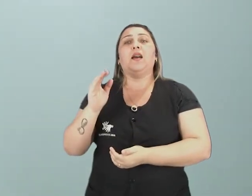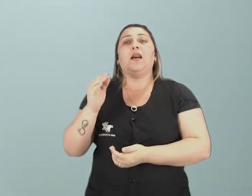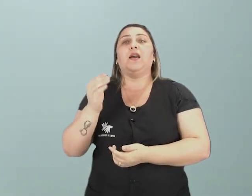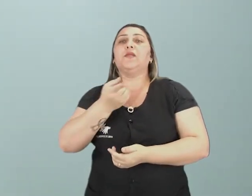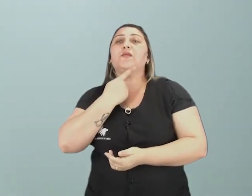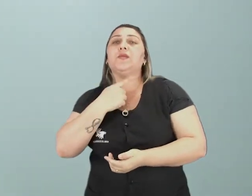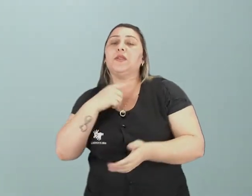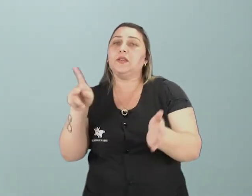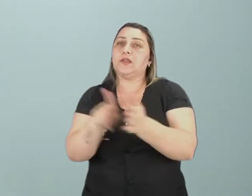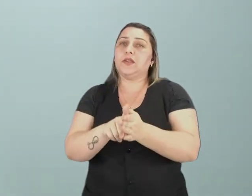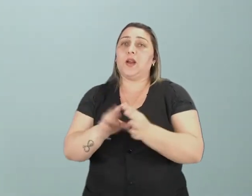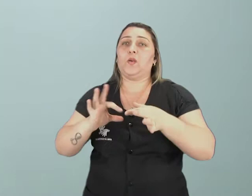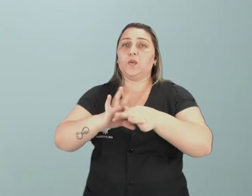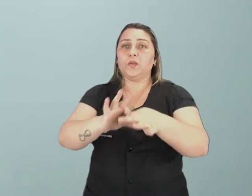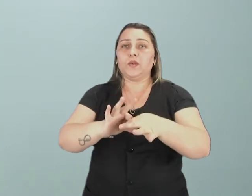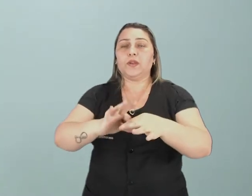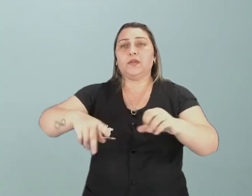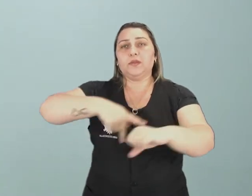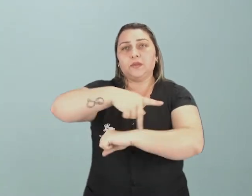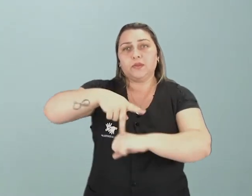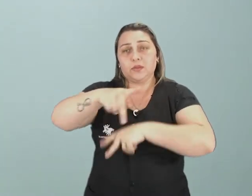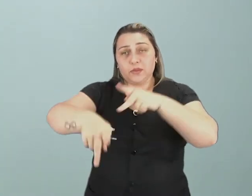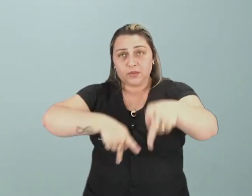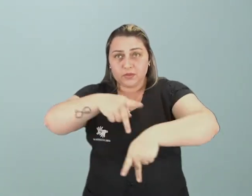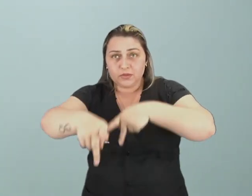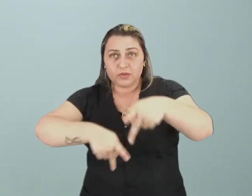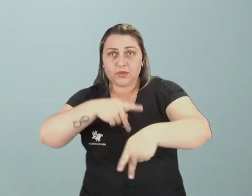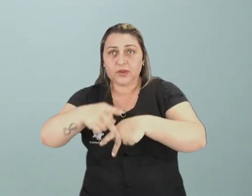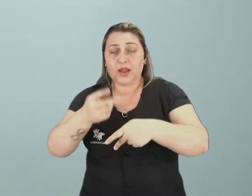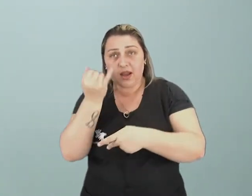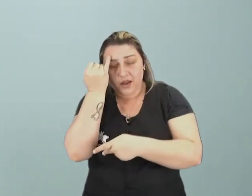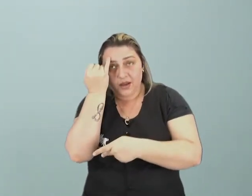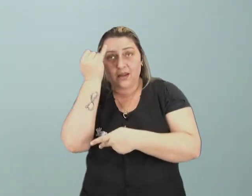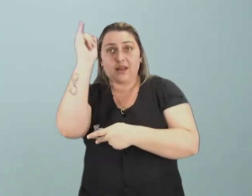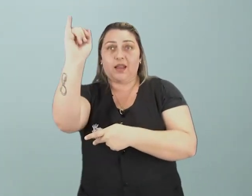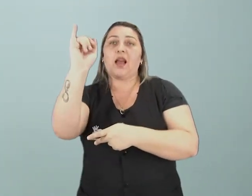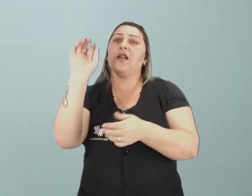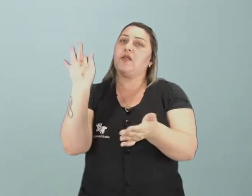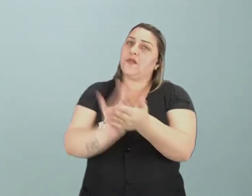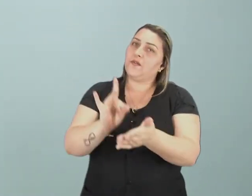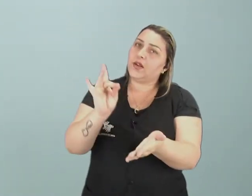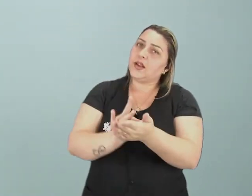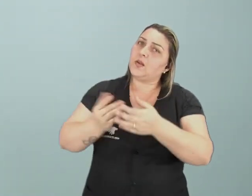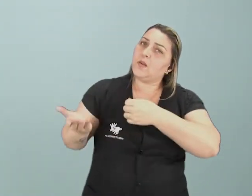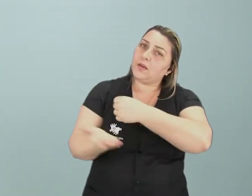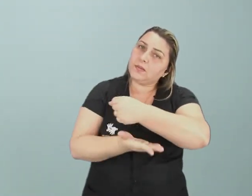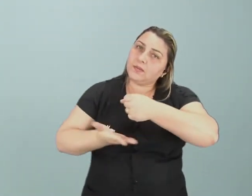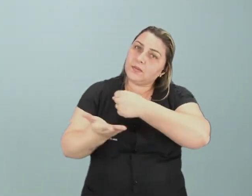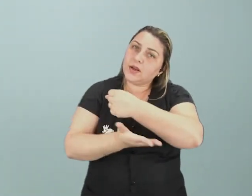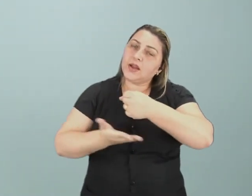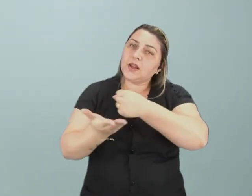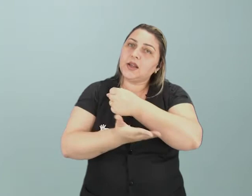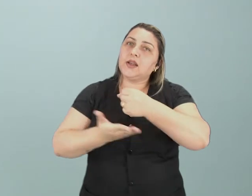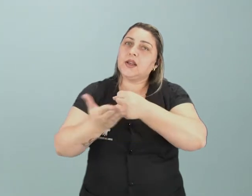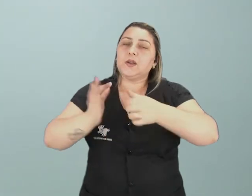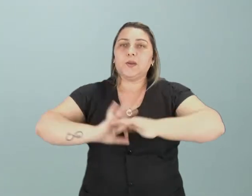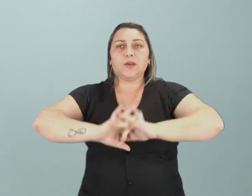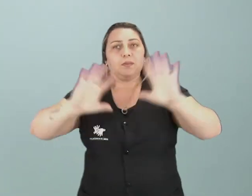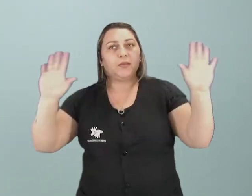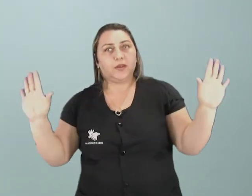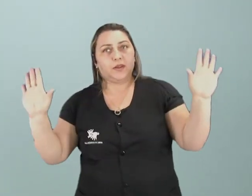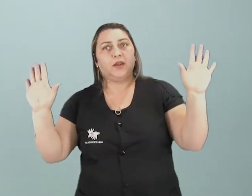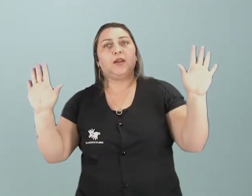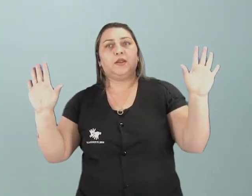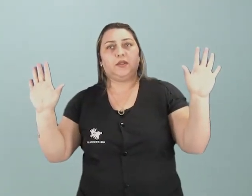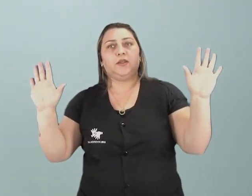agora realmente eram unificar esses povos, as intenções agora era criar realmente uma base que fosse de liberdade,